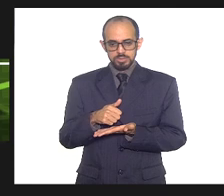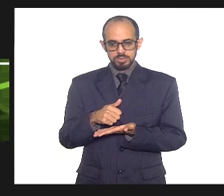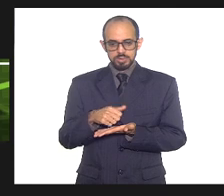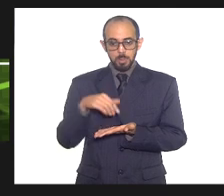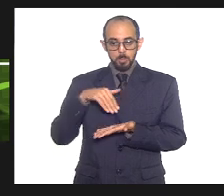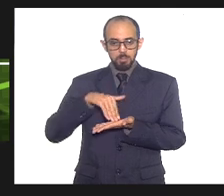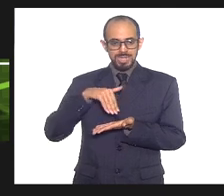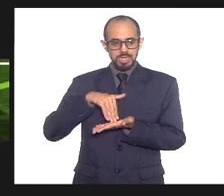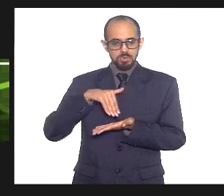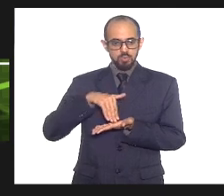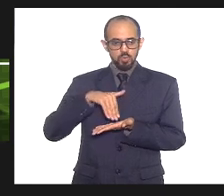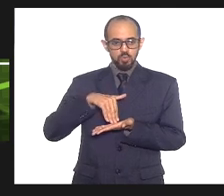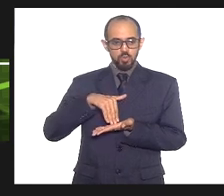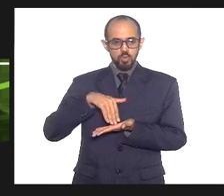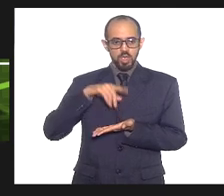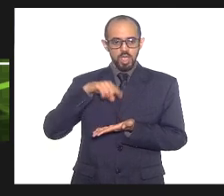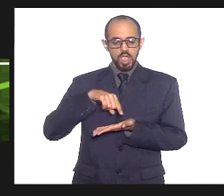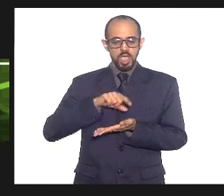extremamente